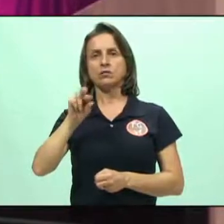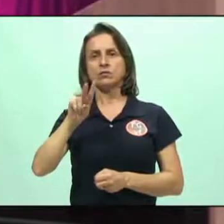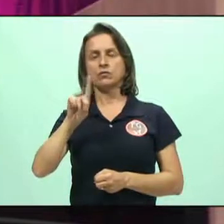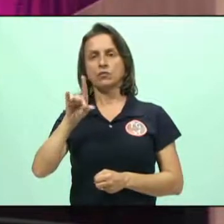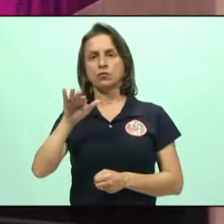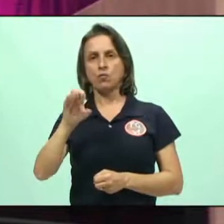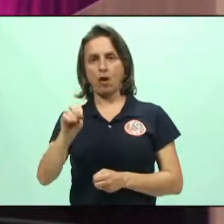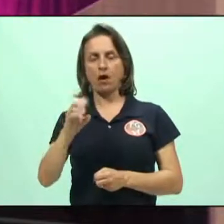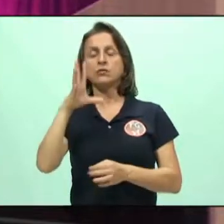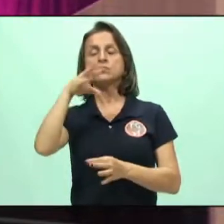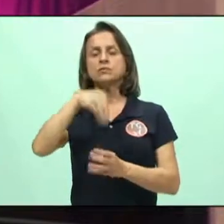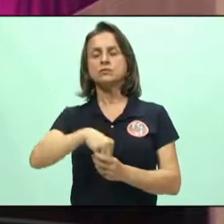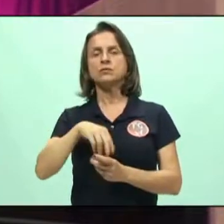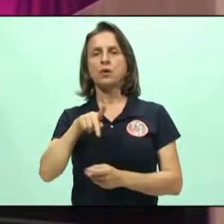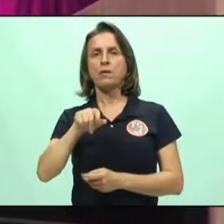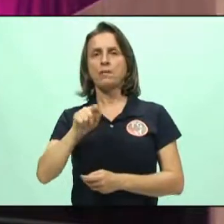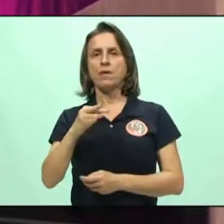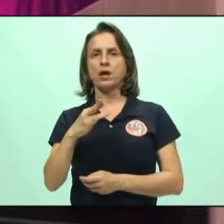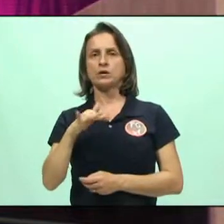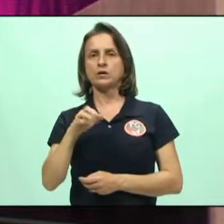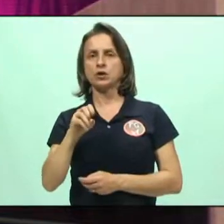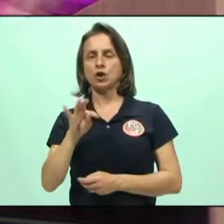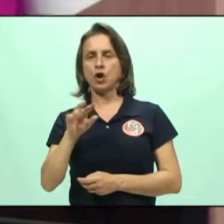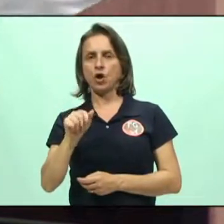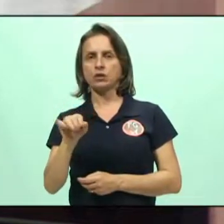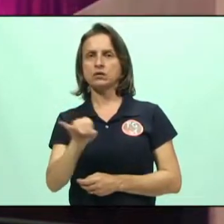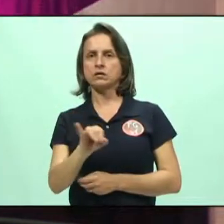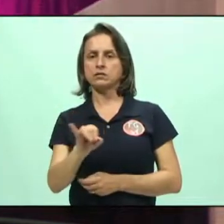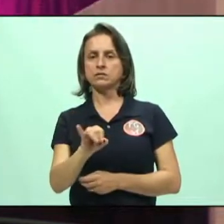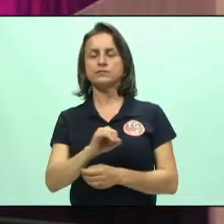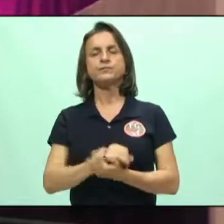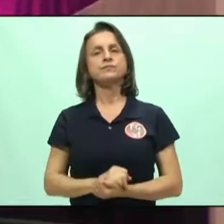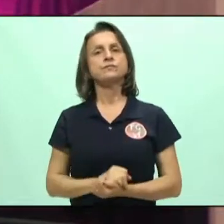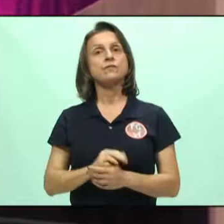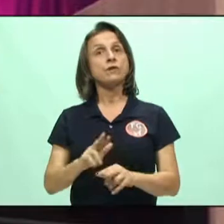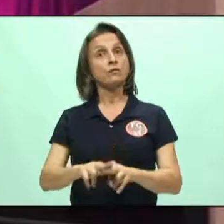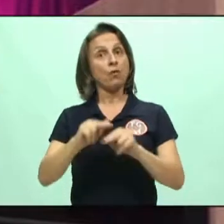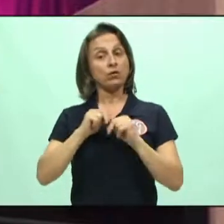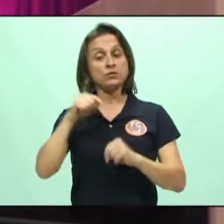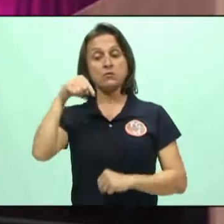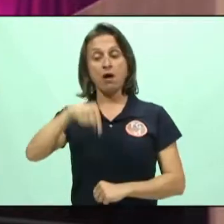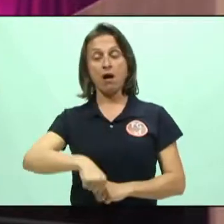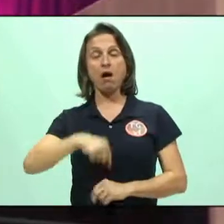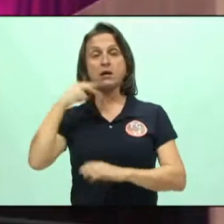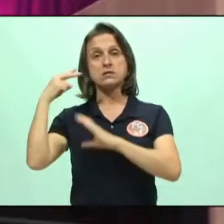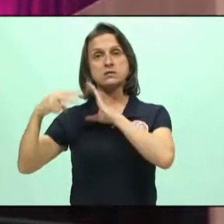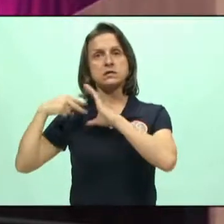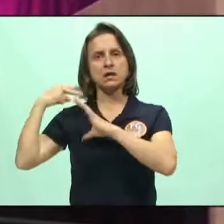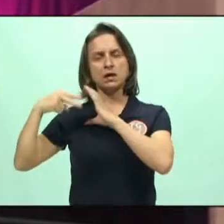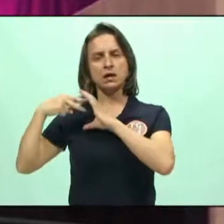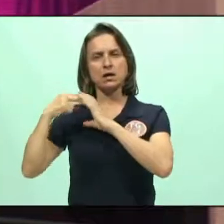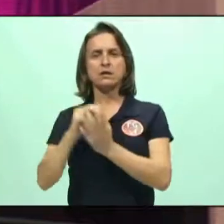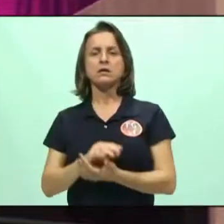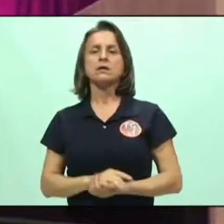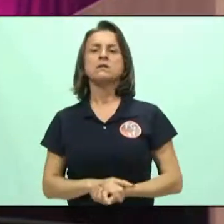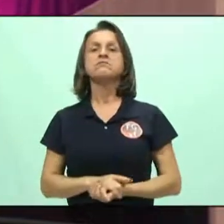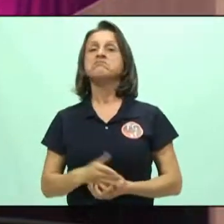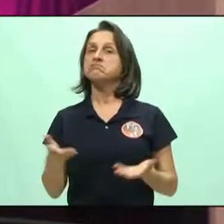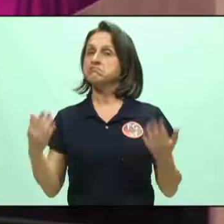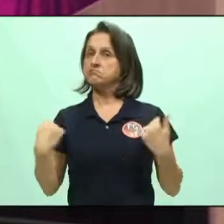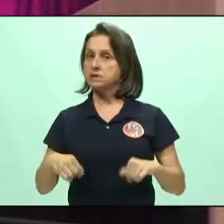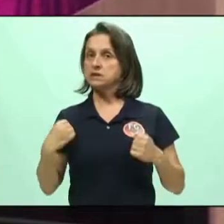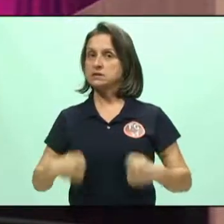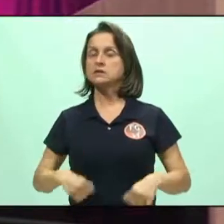Itajaí diante disso requer-se que está esta casa Legislativa proceda com os